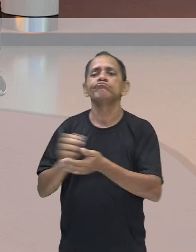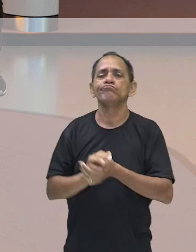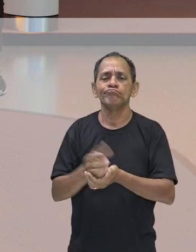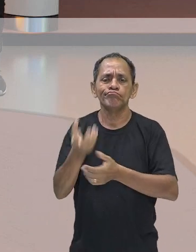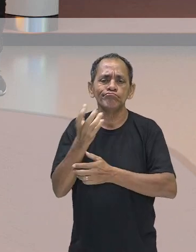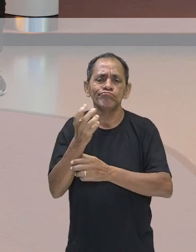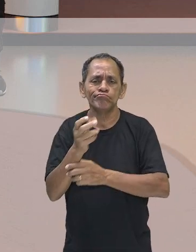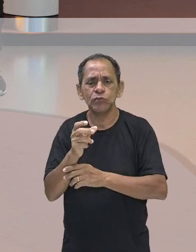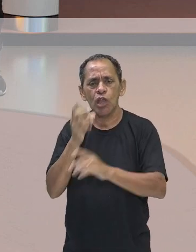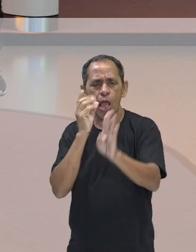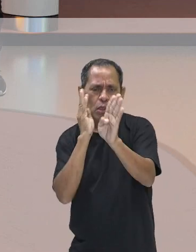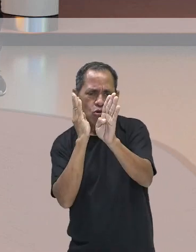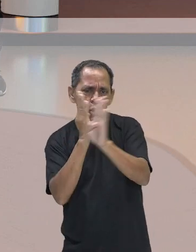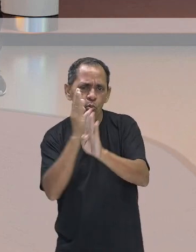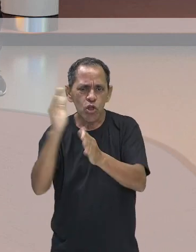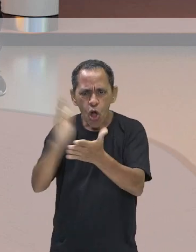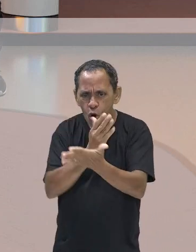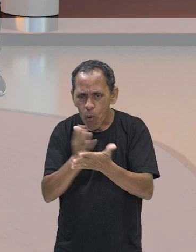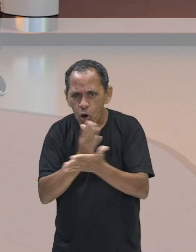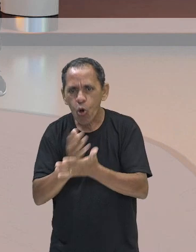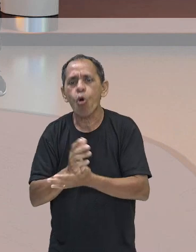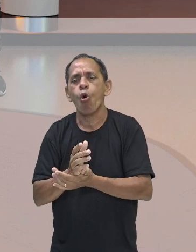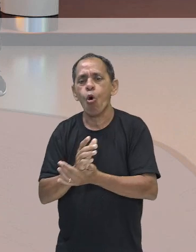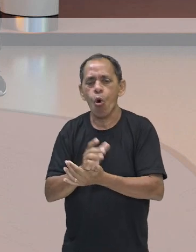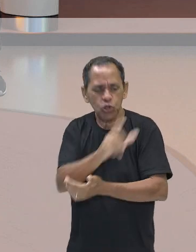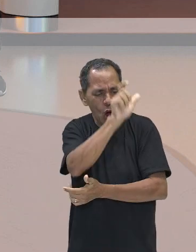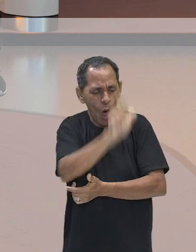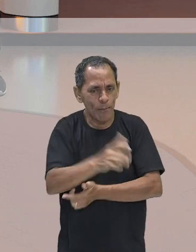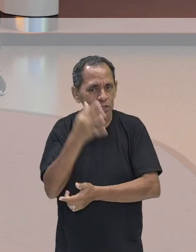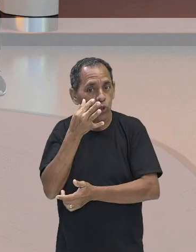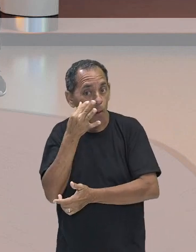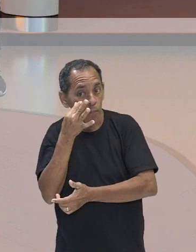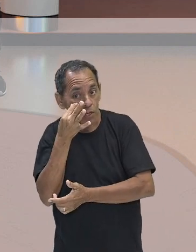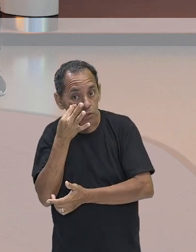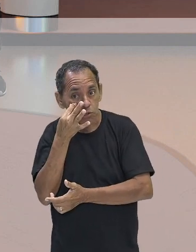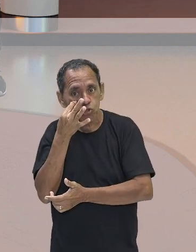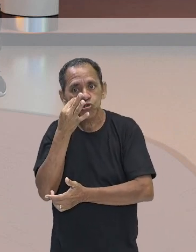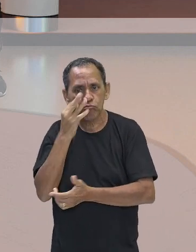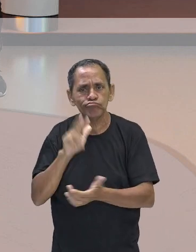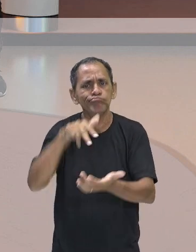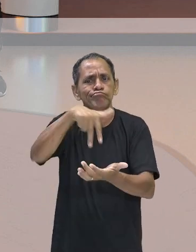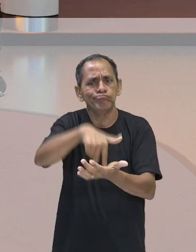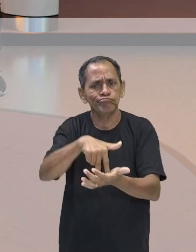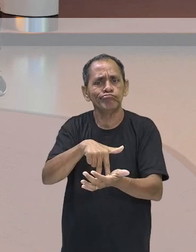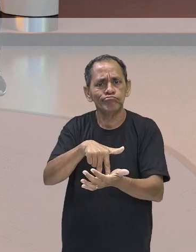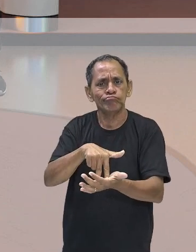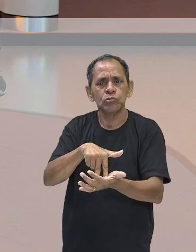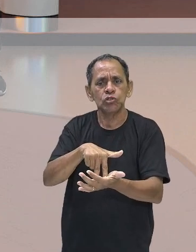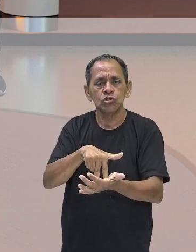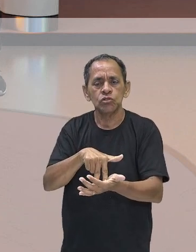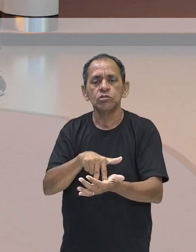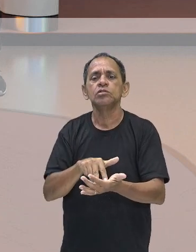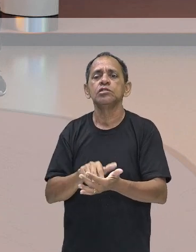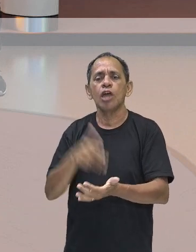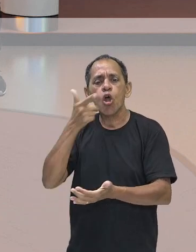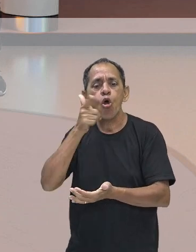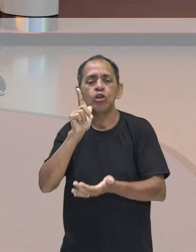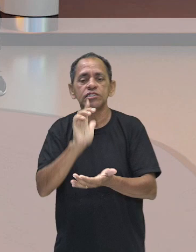pessoa presenciou em loco, basicamente você pega o depoimento dessa pessoa,